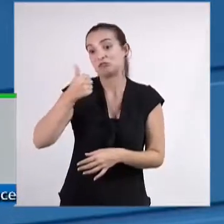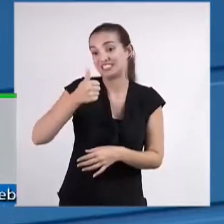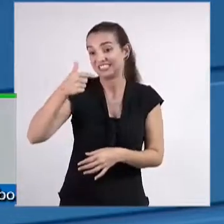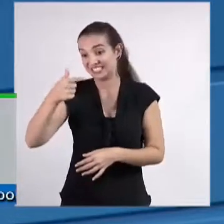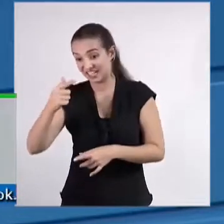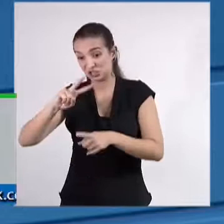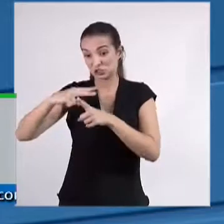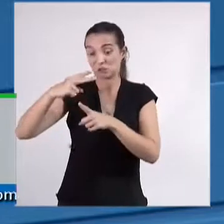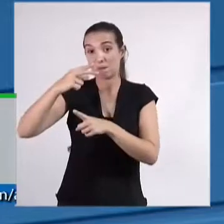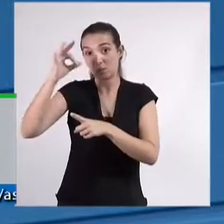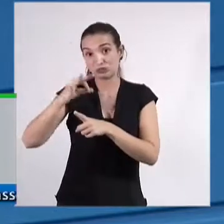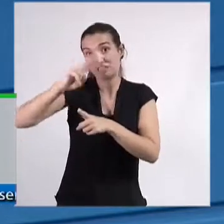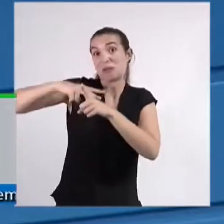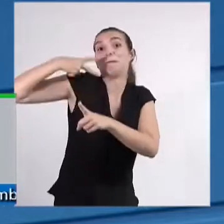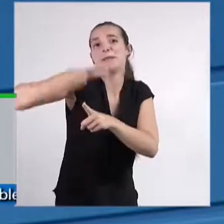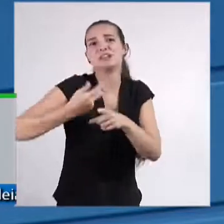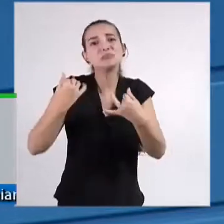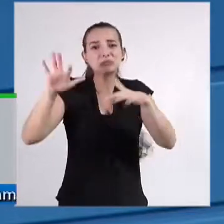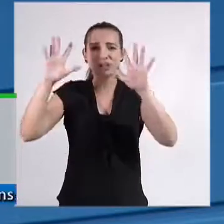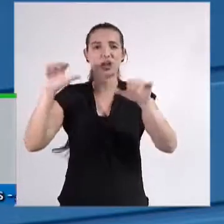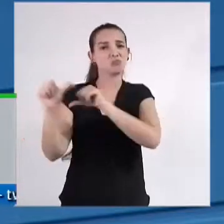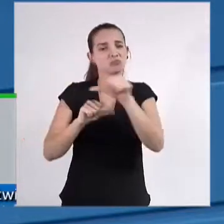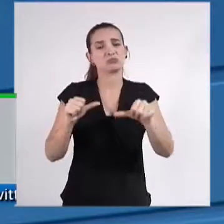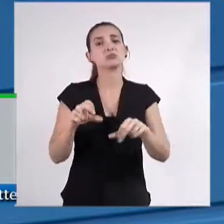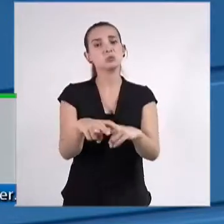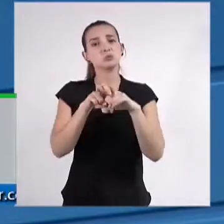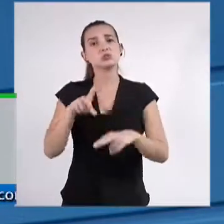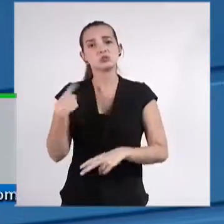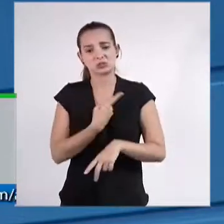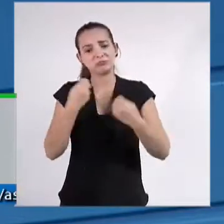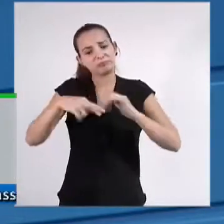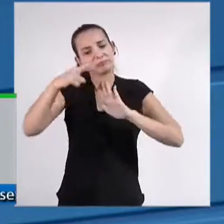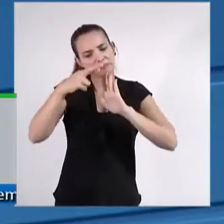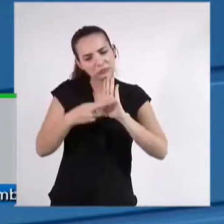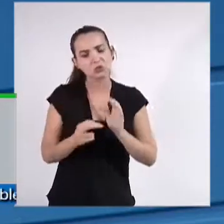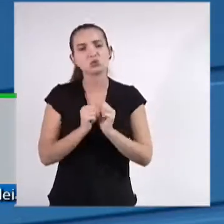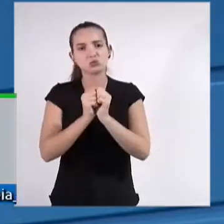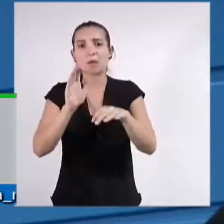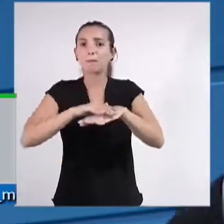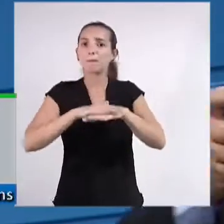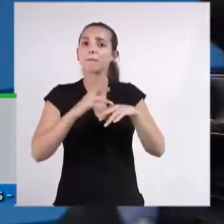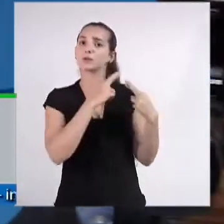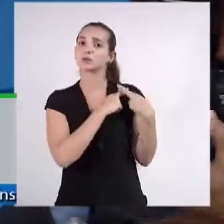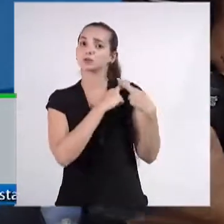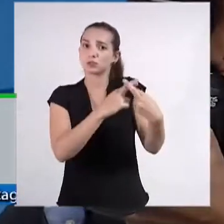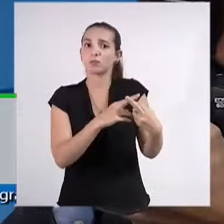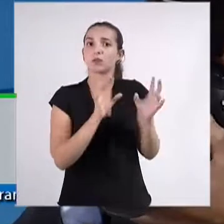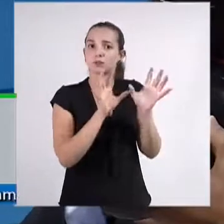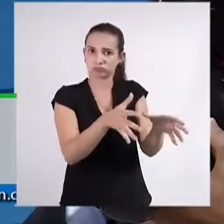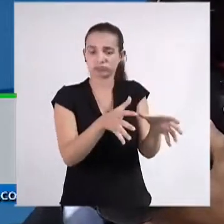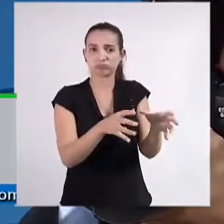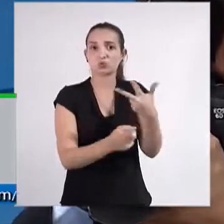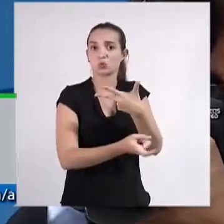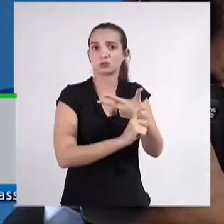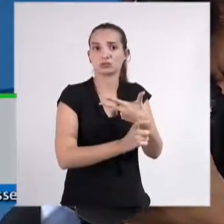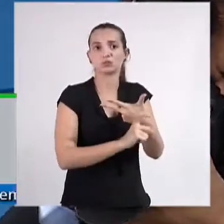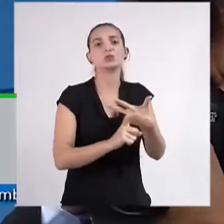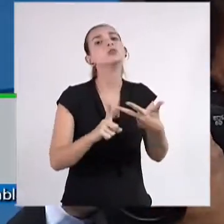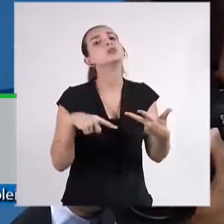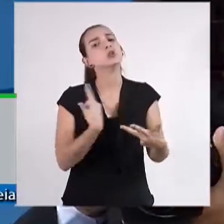é iniciativa do Poder Executivo, né, que nós propuséssemos um escalonamento,